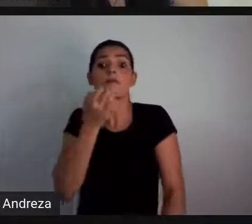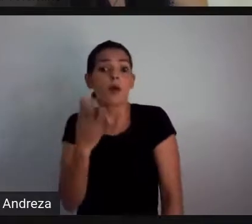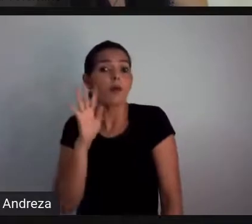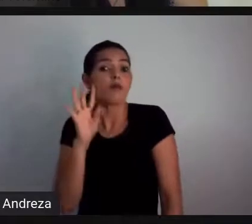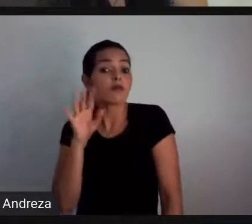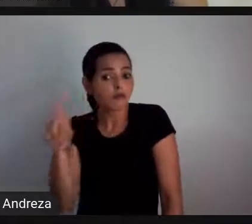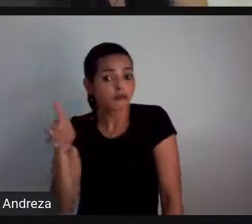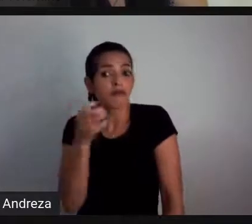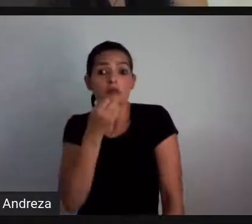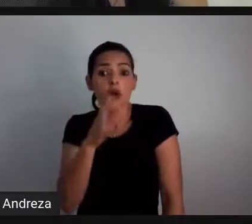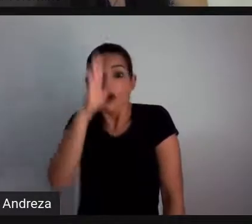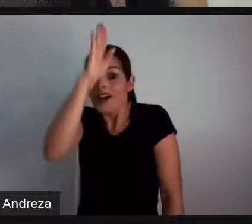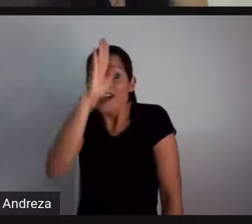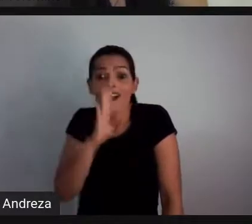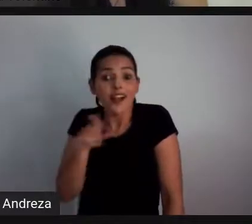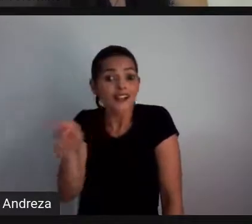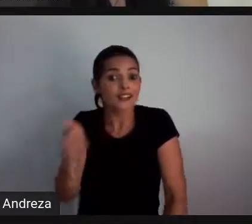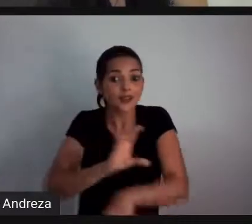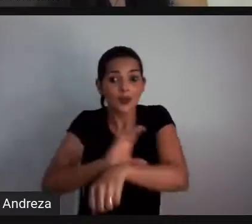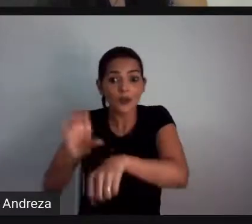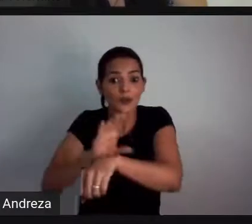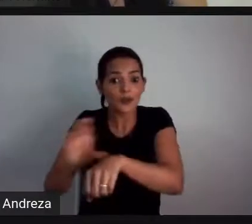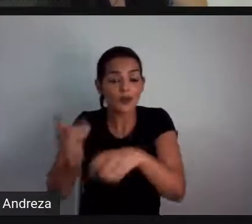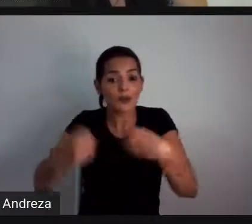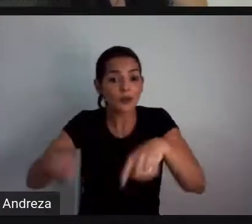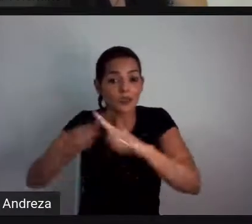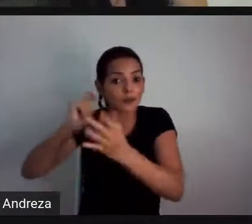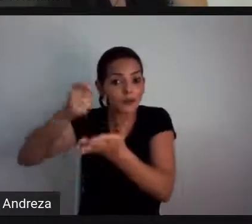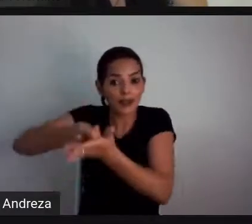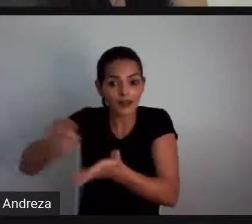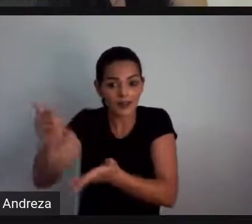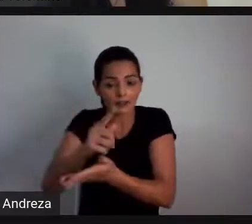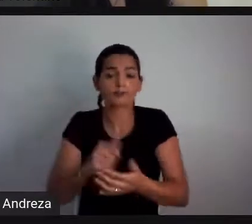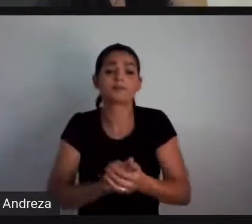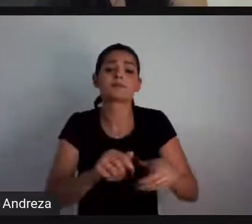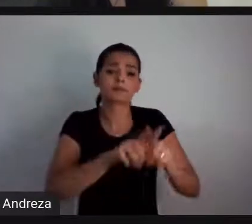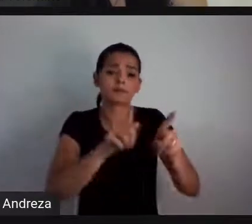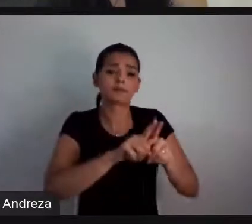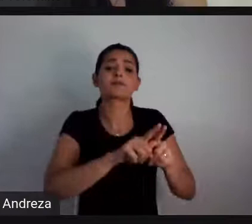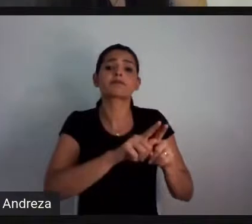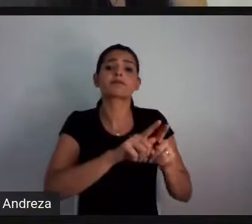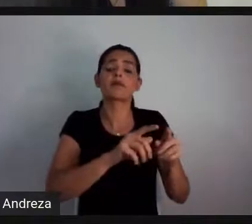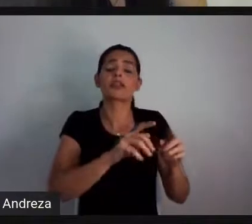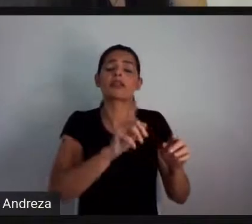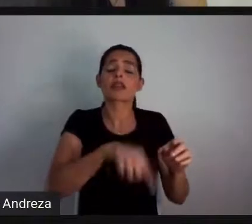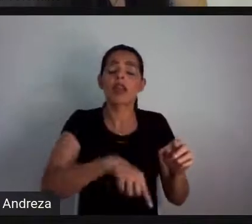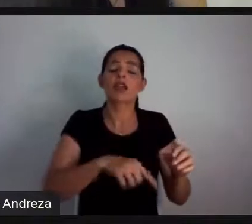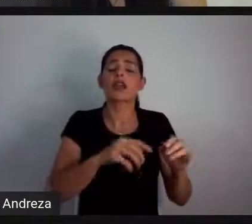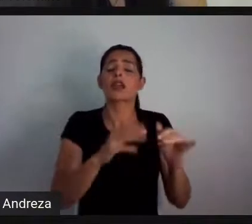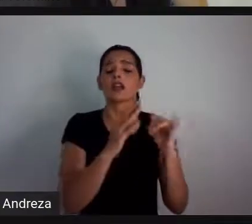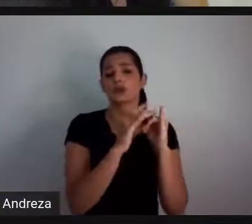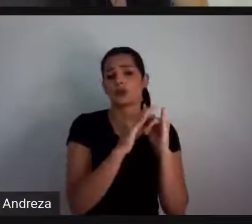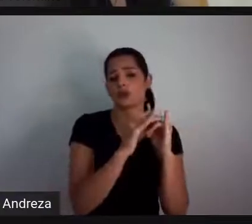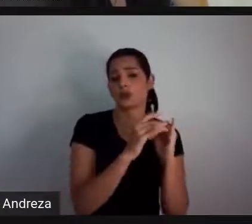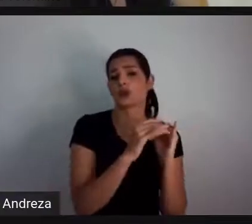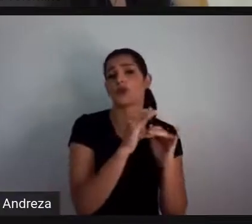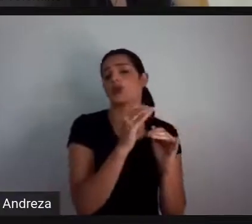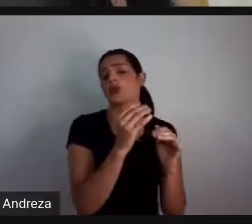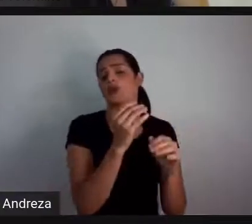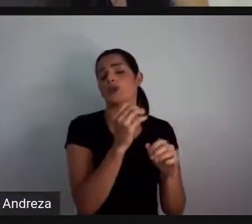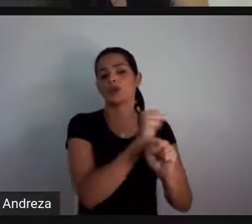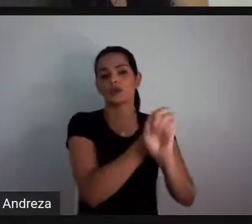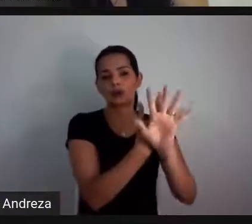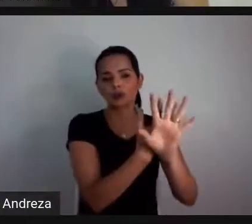é uma boa coisa para você ir absorvendo. Depois, na internet, mesmo no YouTube, a gente tem ótimos canais também, que você